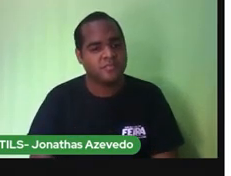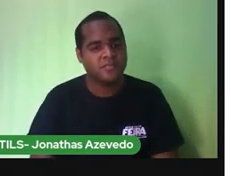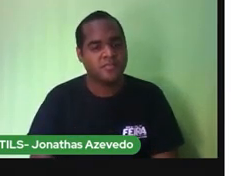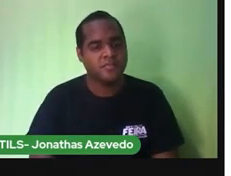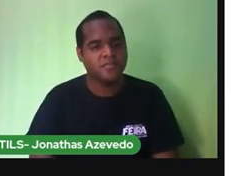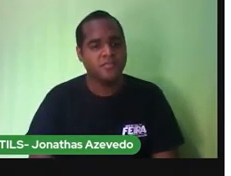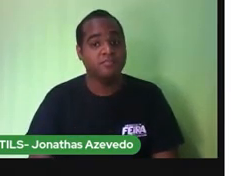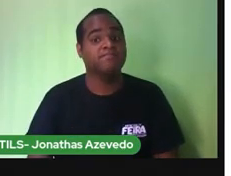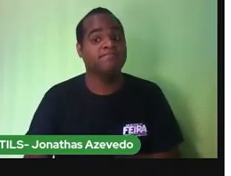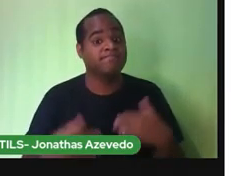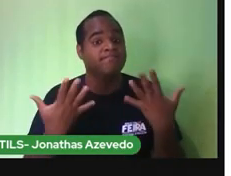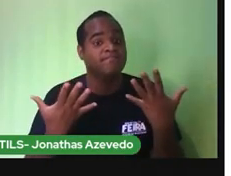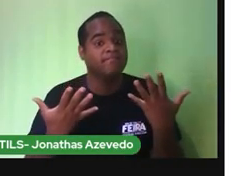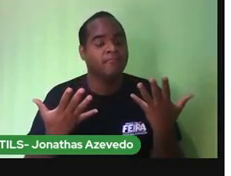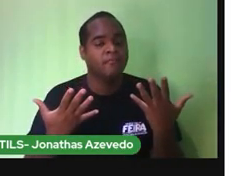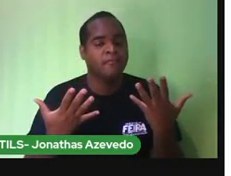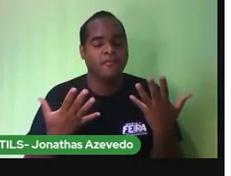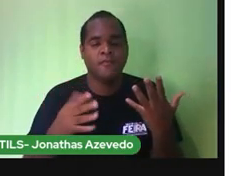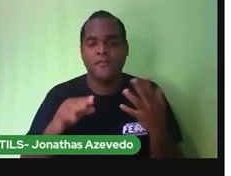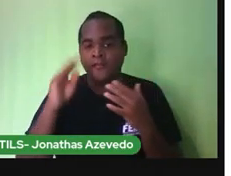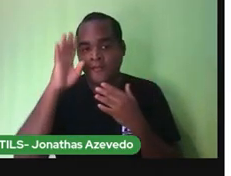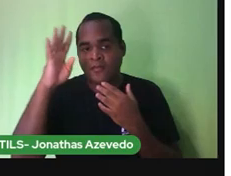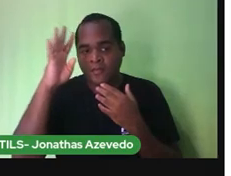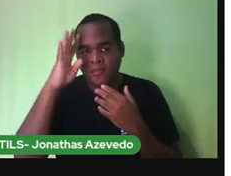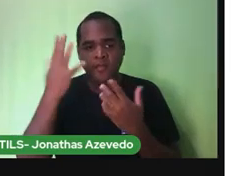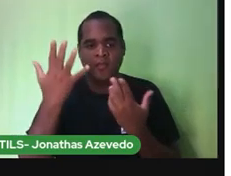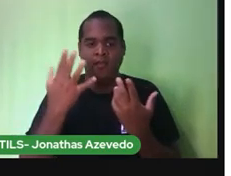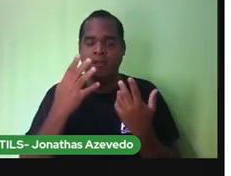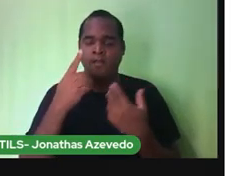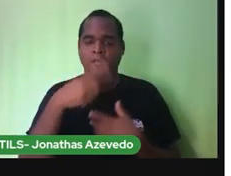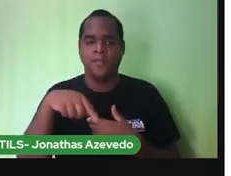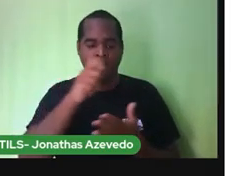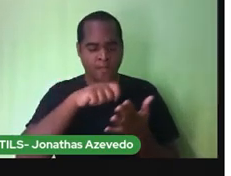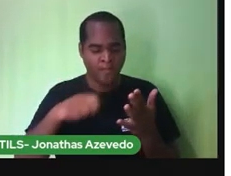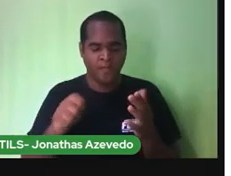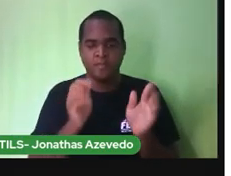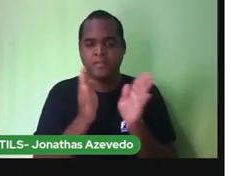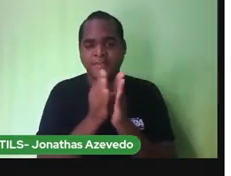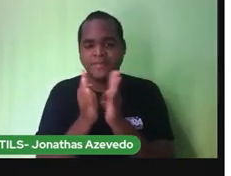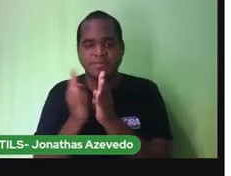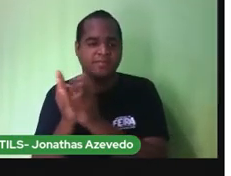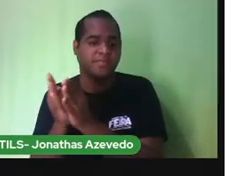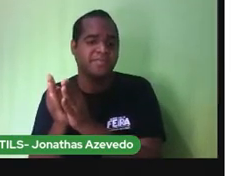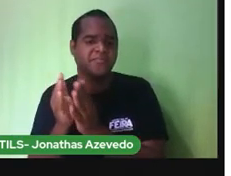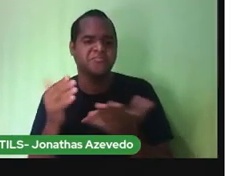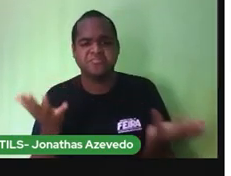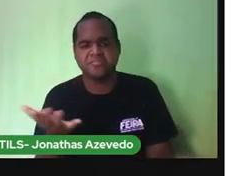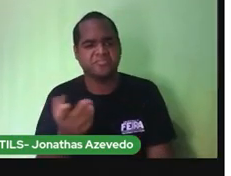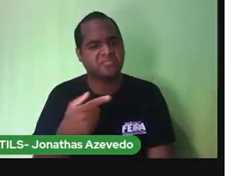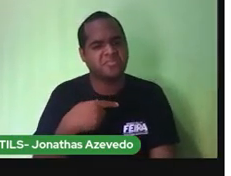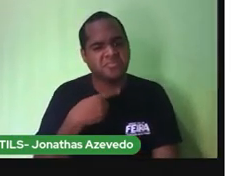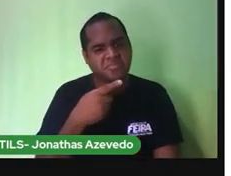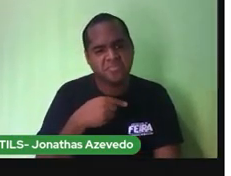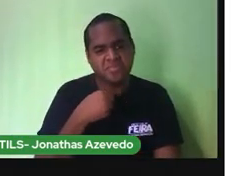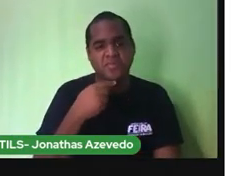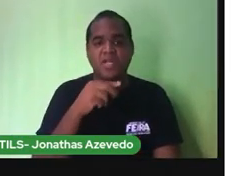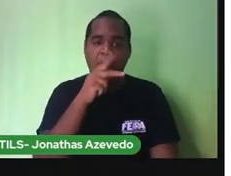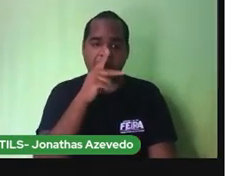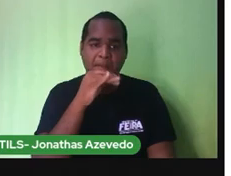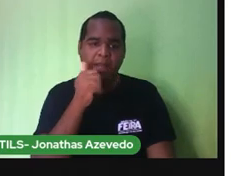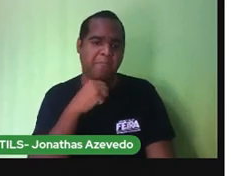e aí já imaginou quando a gente escreve tudo grudadinho como é que o papai a mamãe